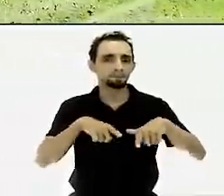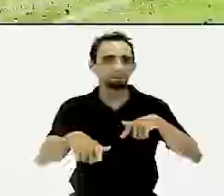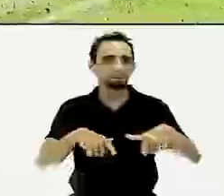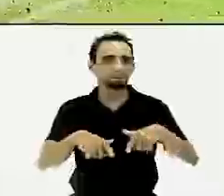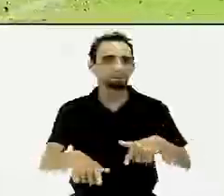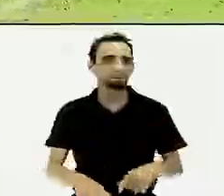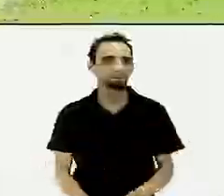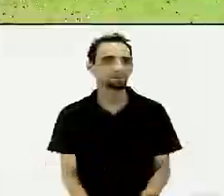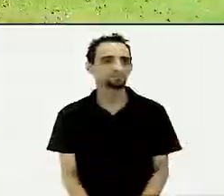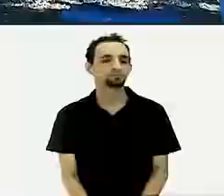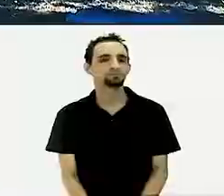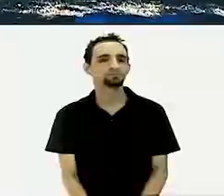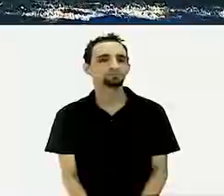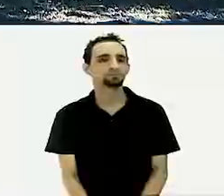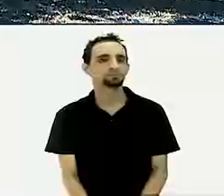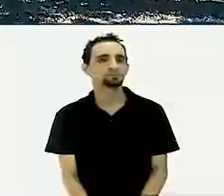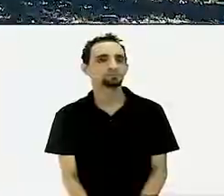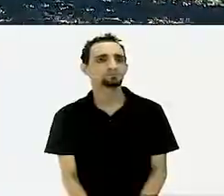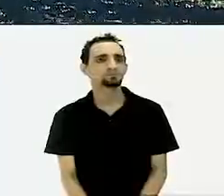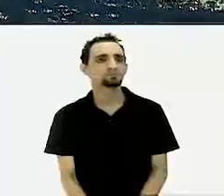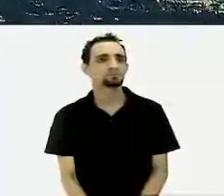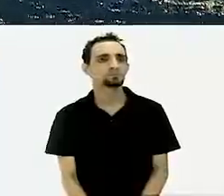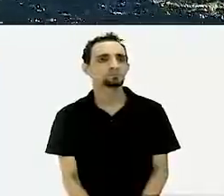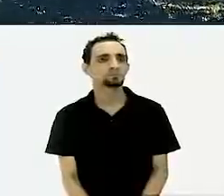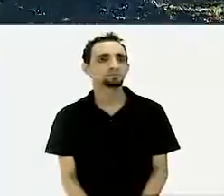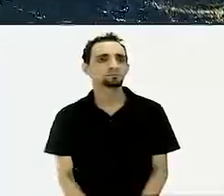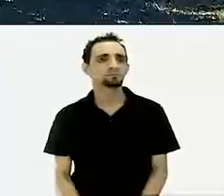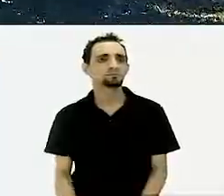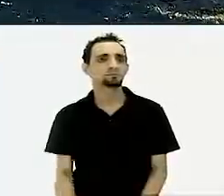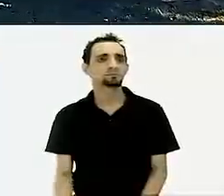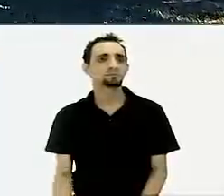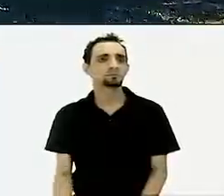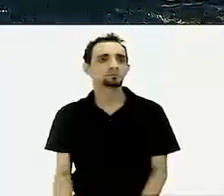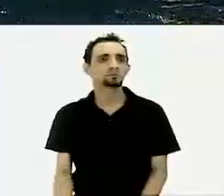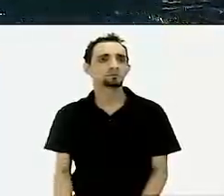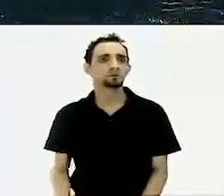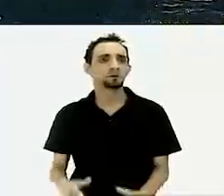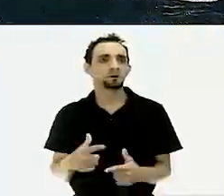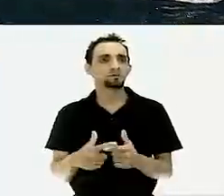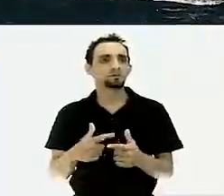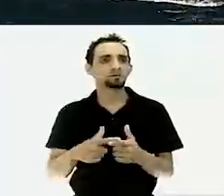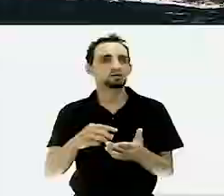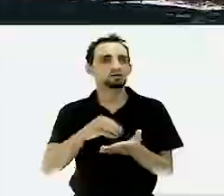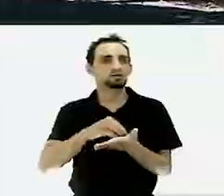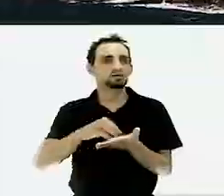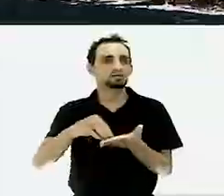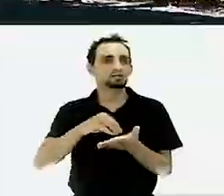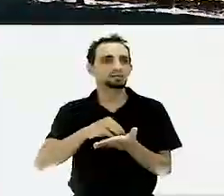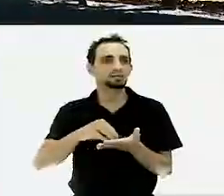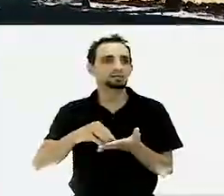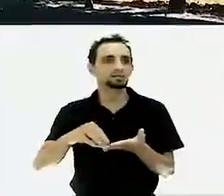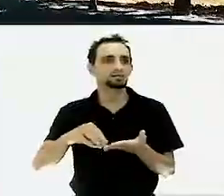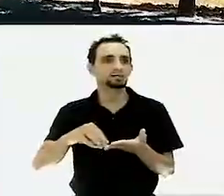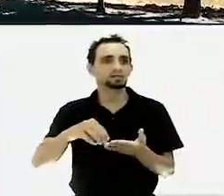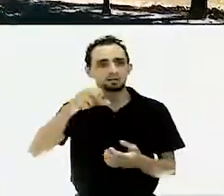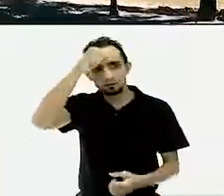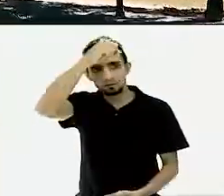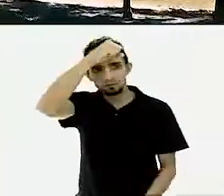fazer parte do requerimento parabenizando o Rubinho, né? Funcionário exemplar, realmente. O comandante Doicão era vereador da